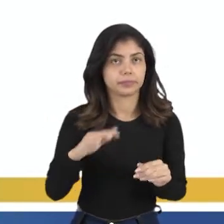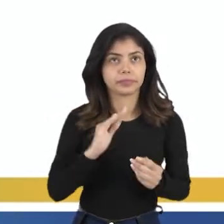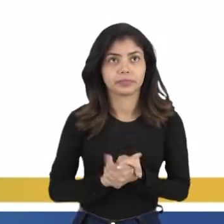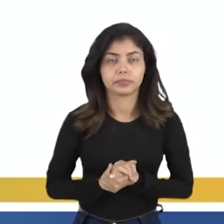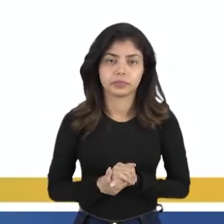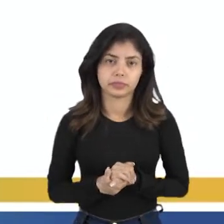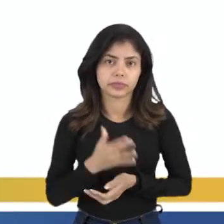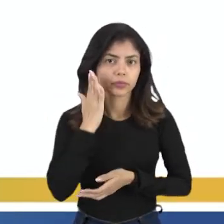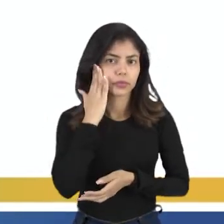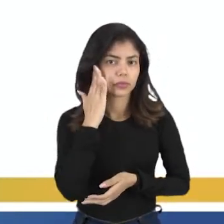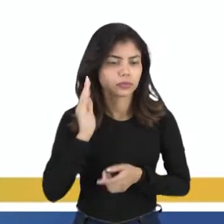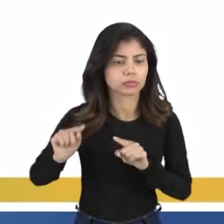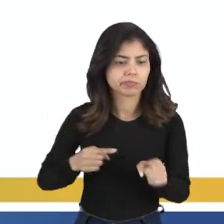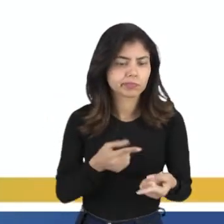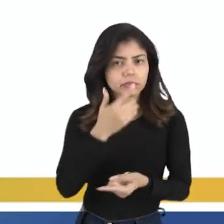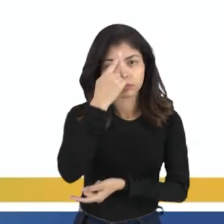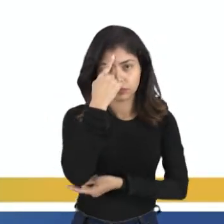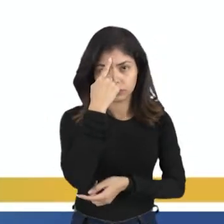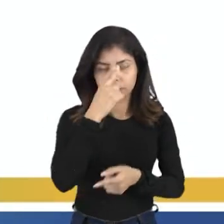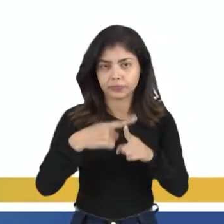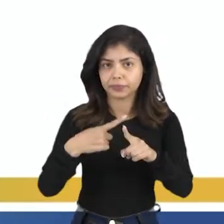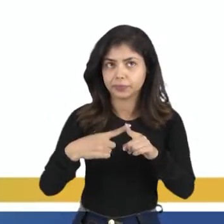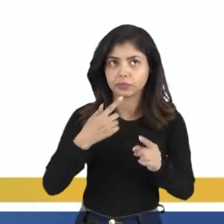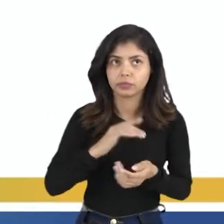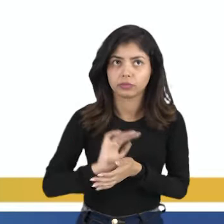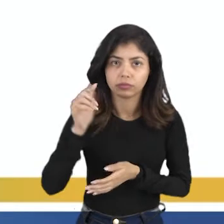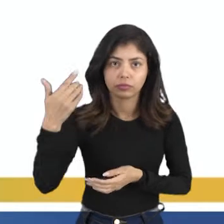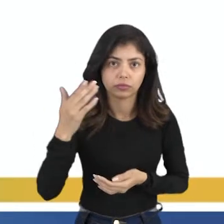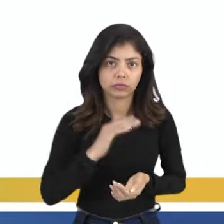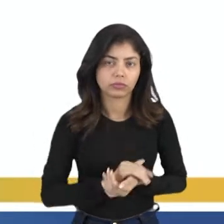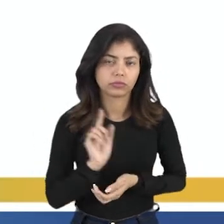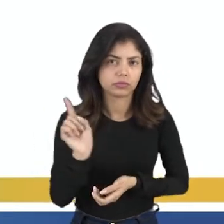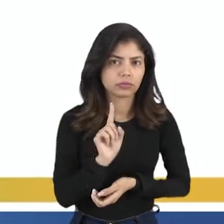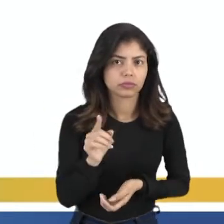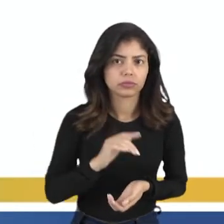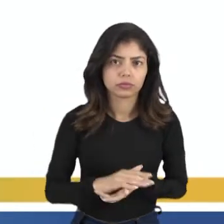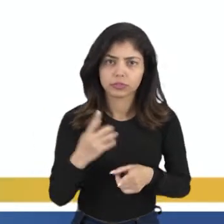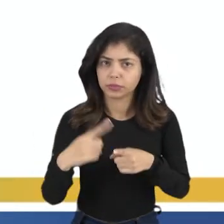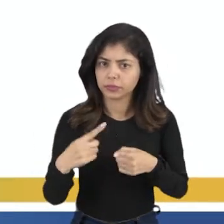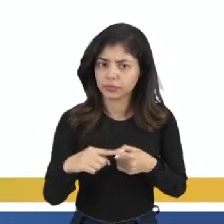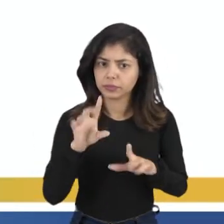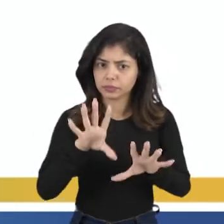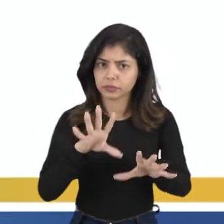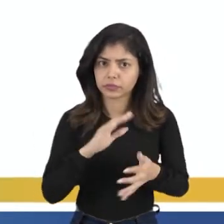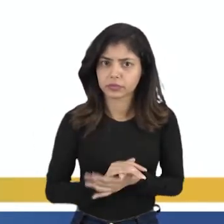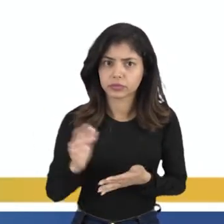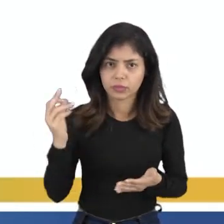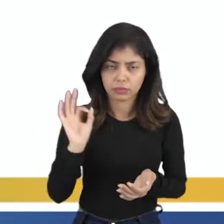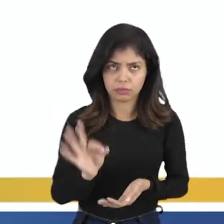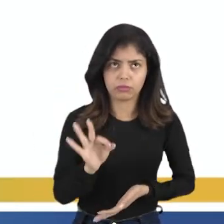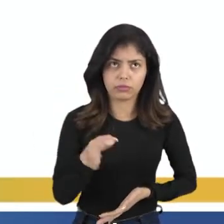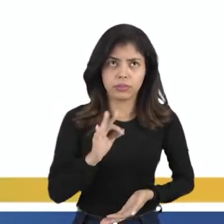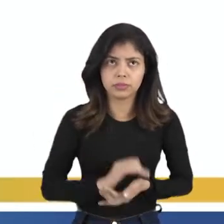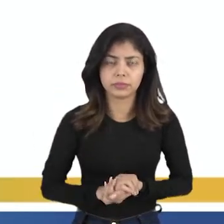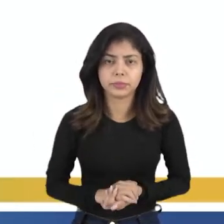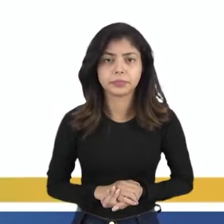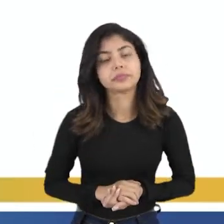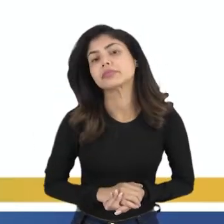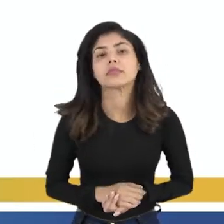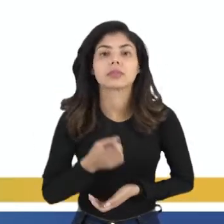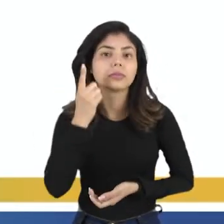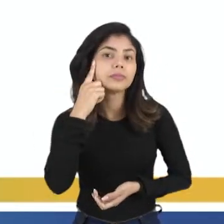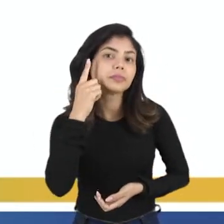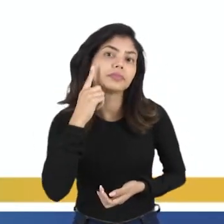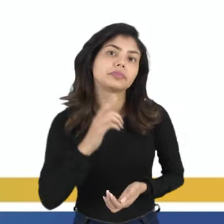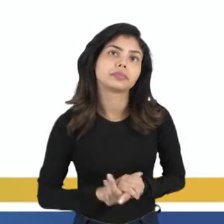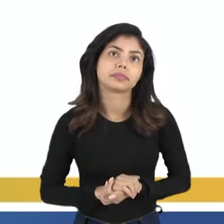precisa intuitivamente pensar o porquê que as outras não são, por que não são as adequadas. E aí nós vamos